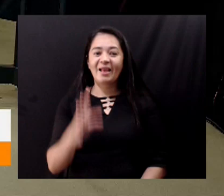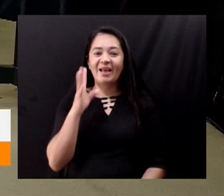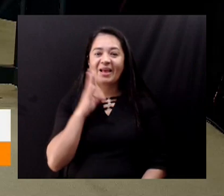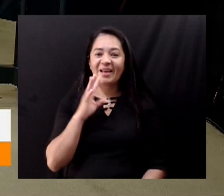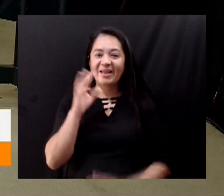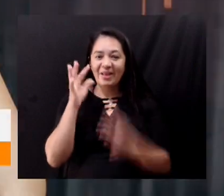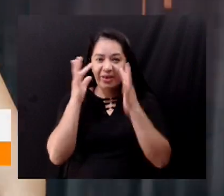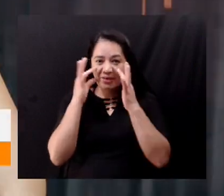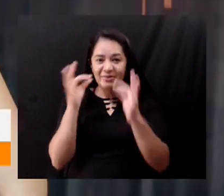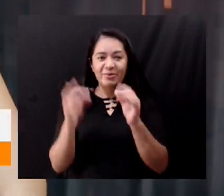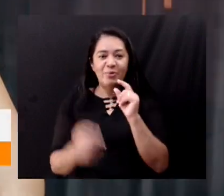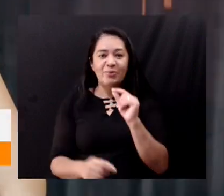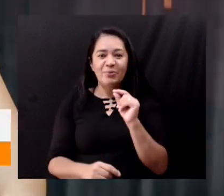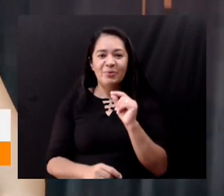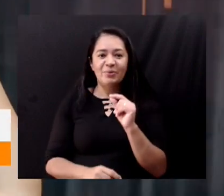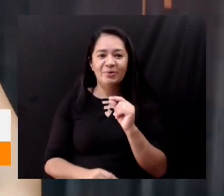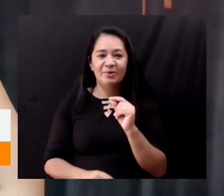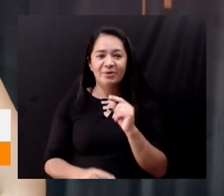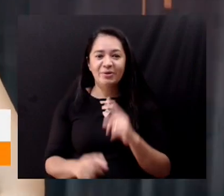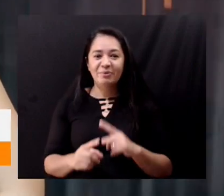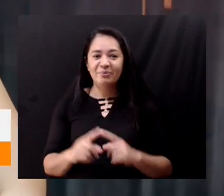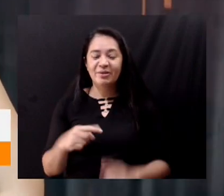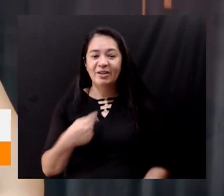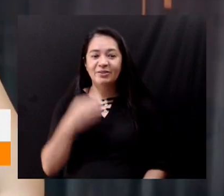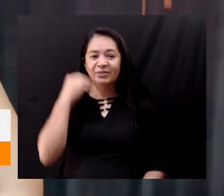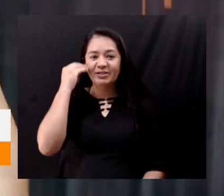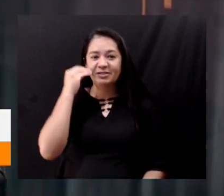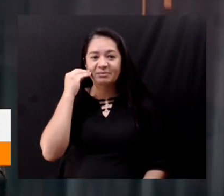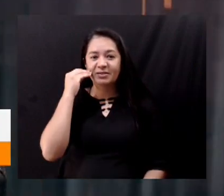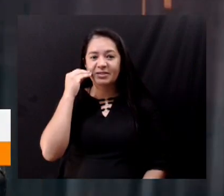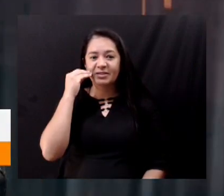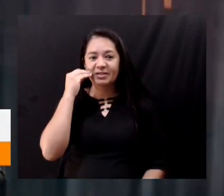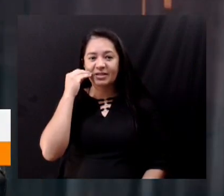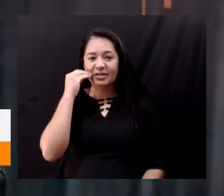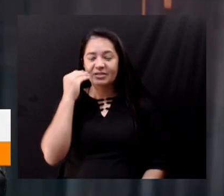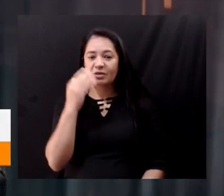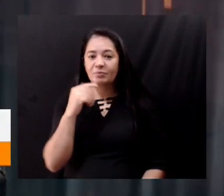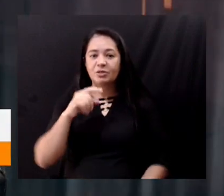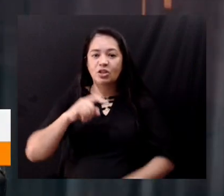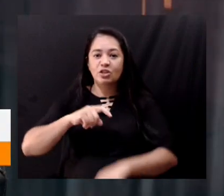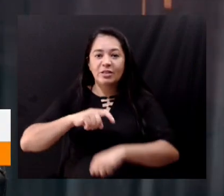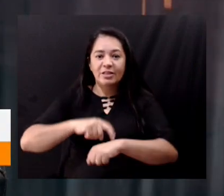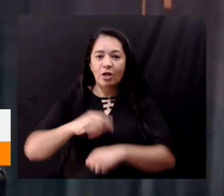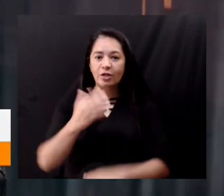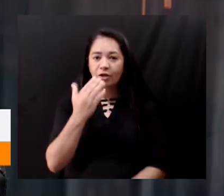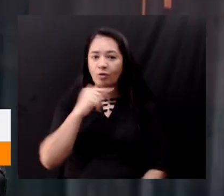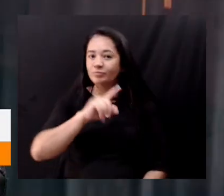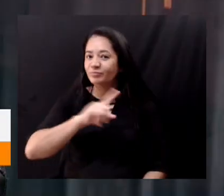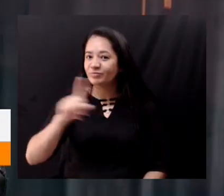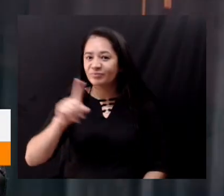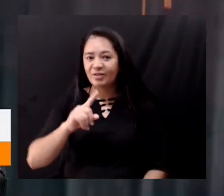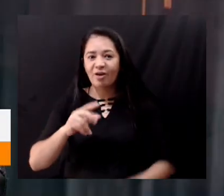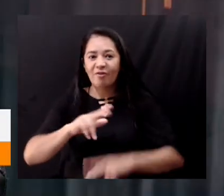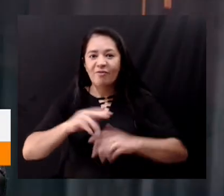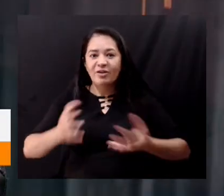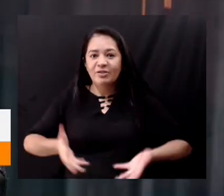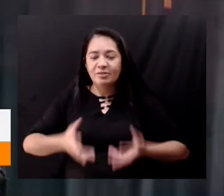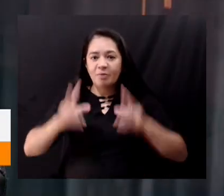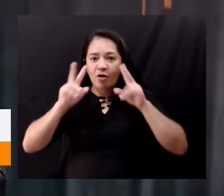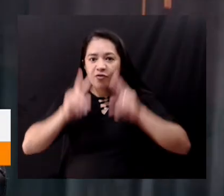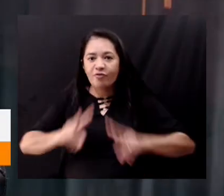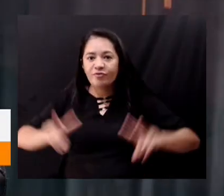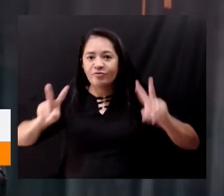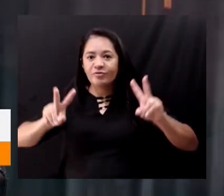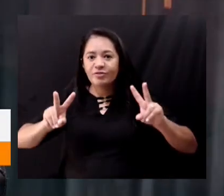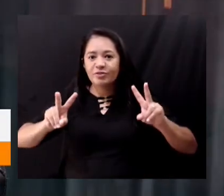nossa experiência com o alimento, ela não começa só quando a gente coloca ele na boca, a gente tem vários estímulos Aham, visuais, olfativos, então